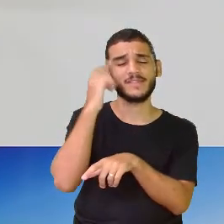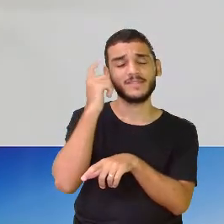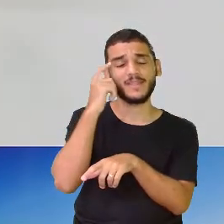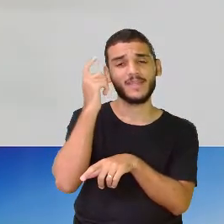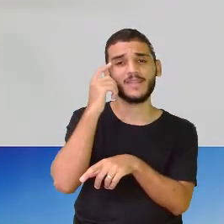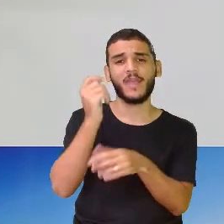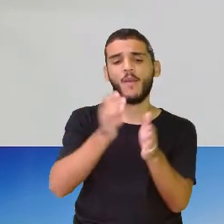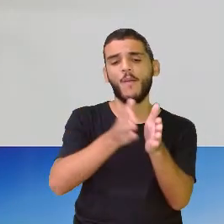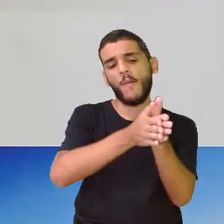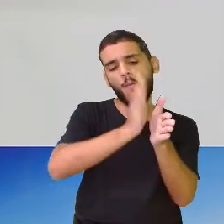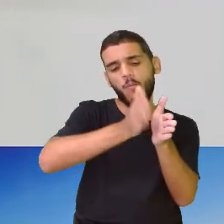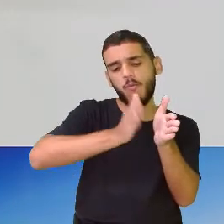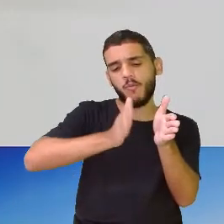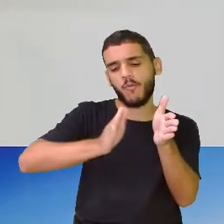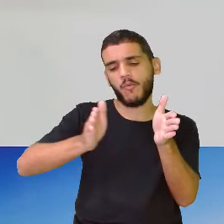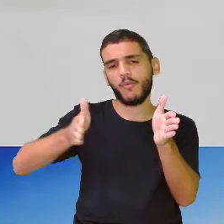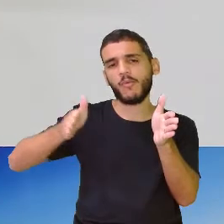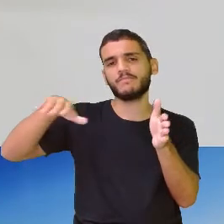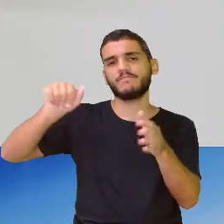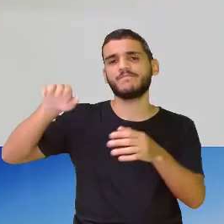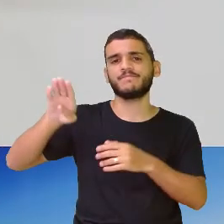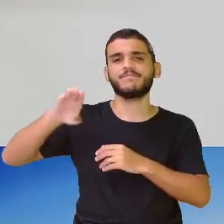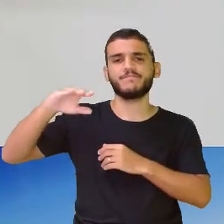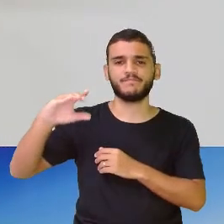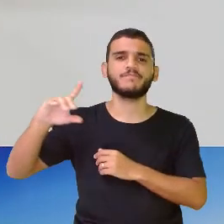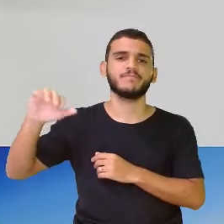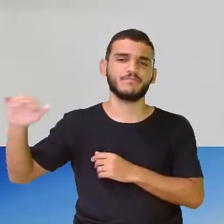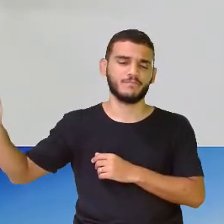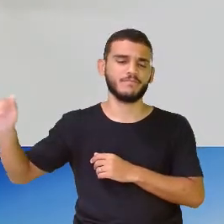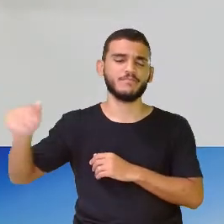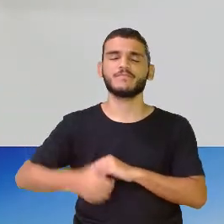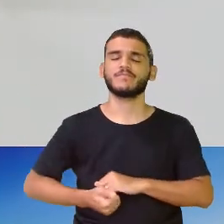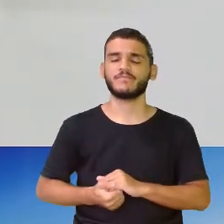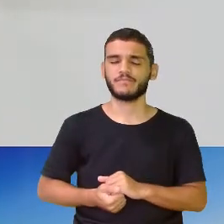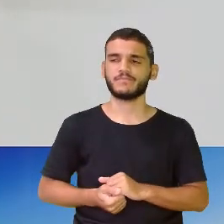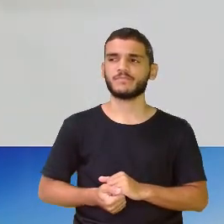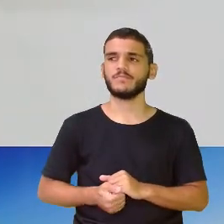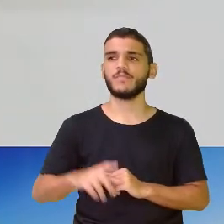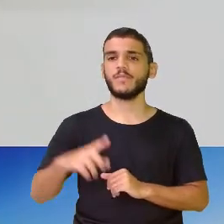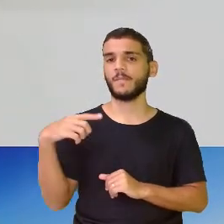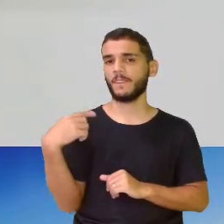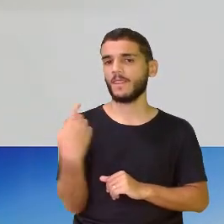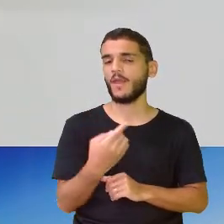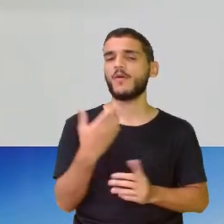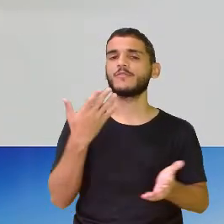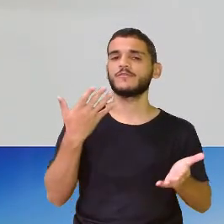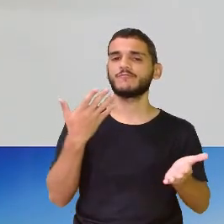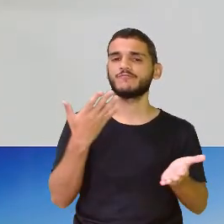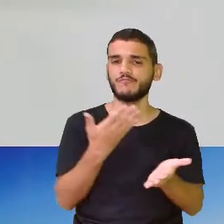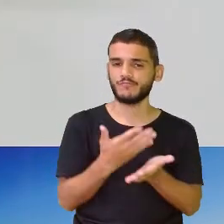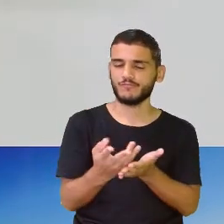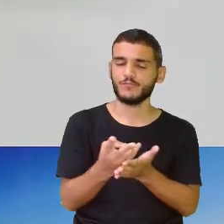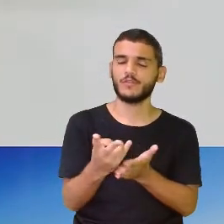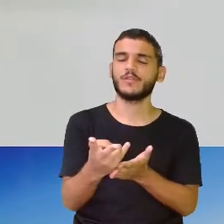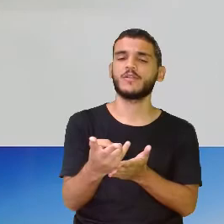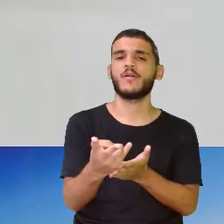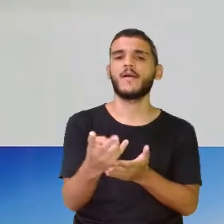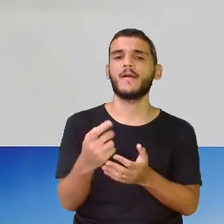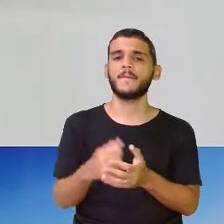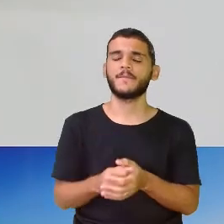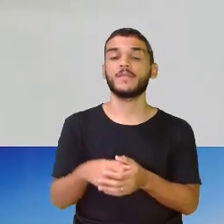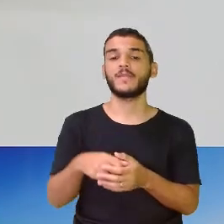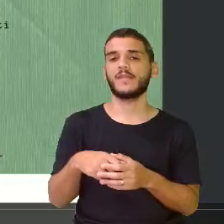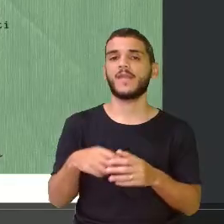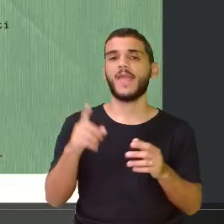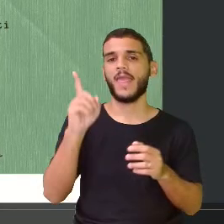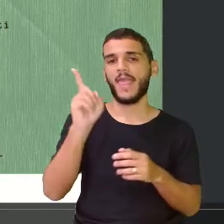do alfabeto, a sequência alfabética. Então, vamos lá, vamos seguir aí para poder a gente continuar o livro A